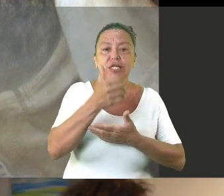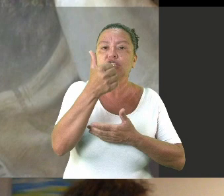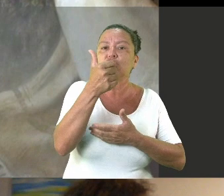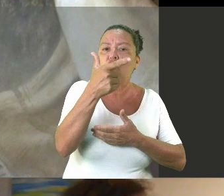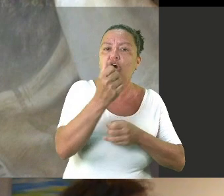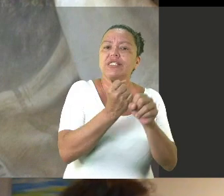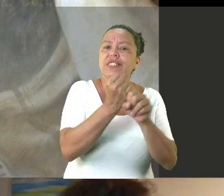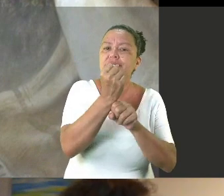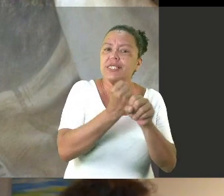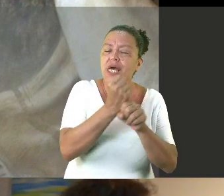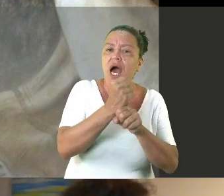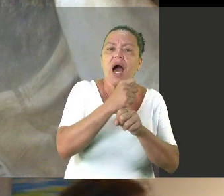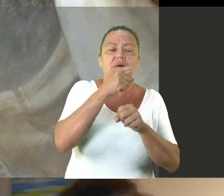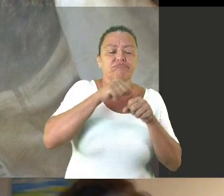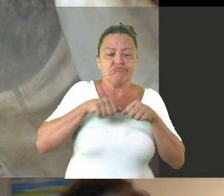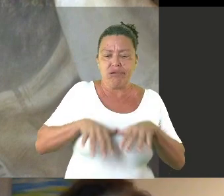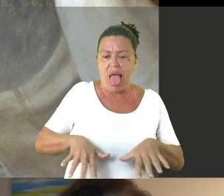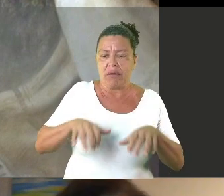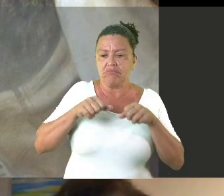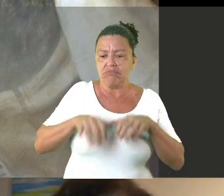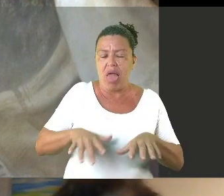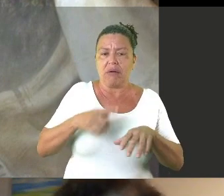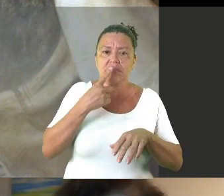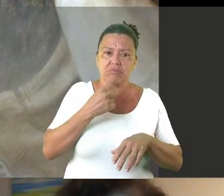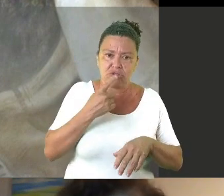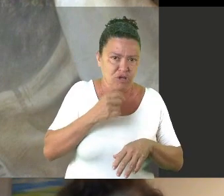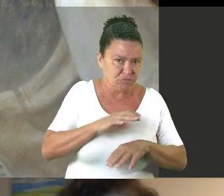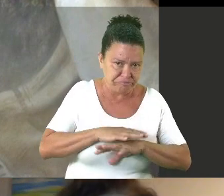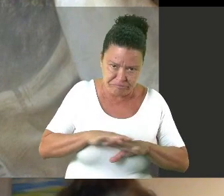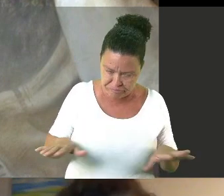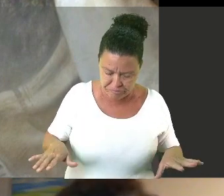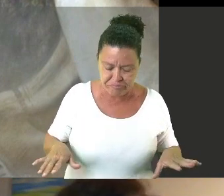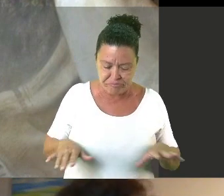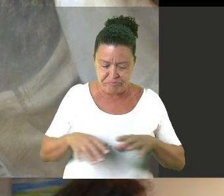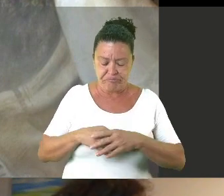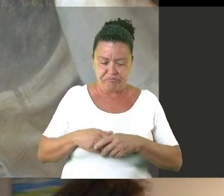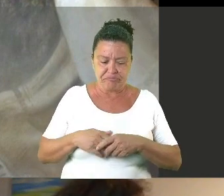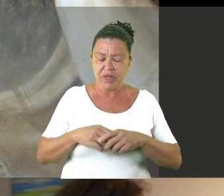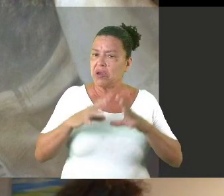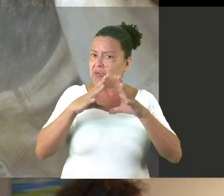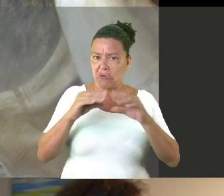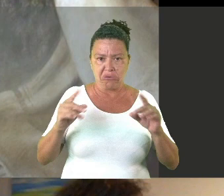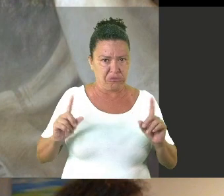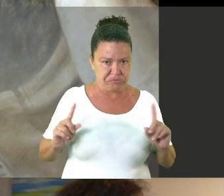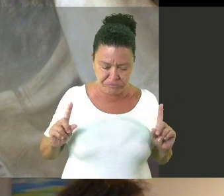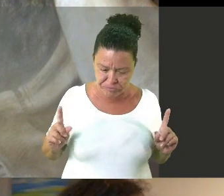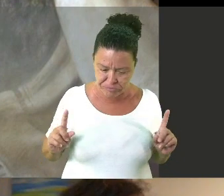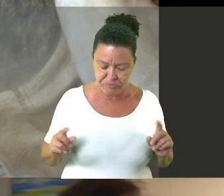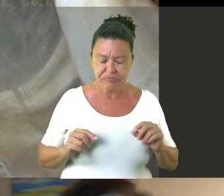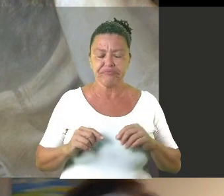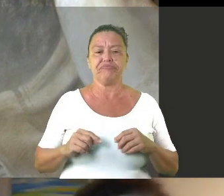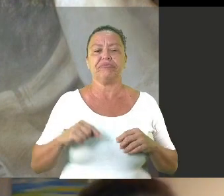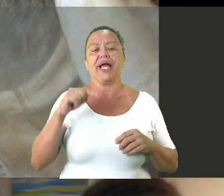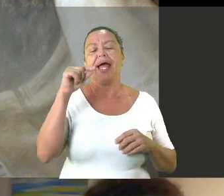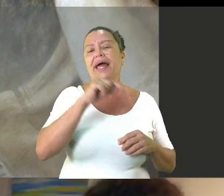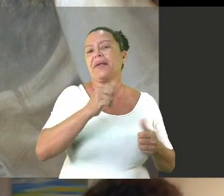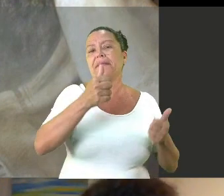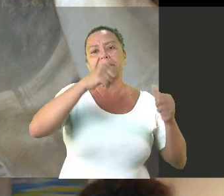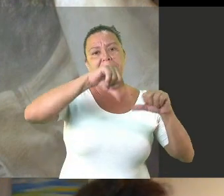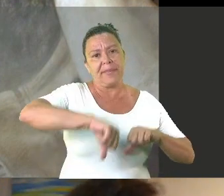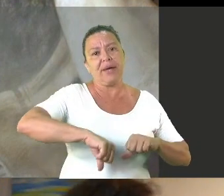lhe aproveitando, ou seja, nada não tinha sido suficiente para curá-la, tornando-se ainda